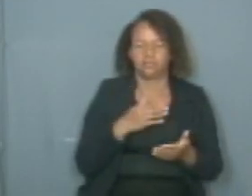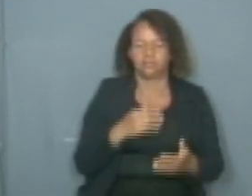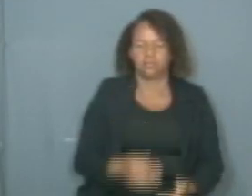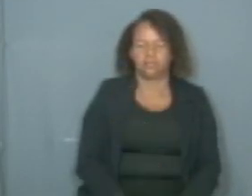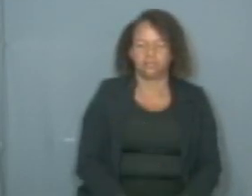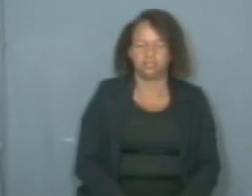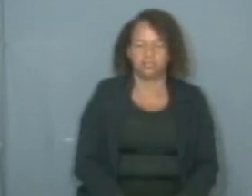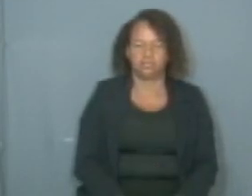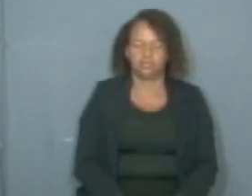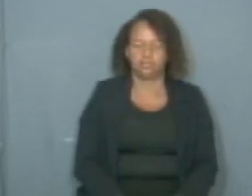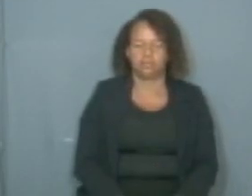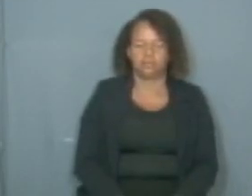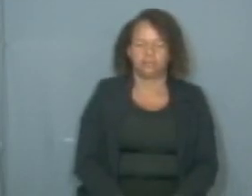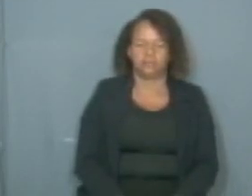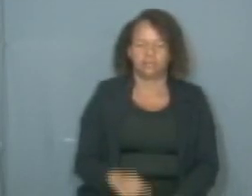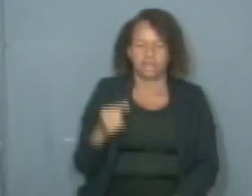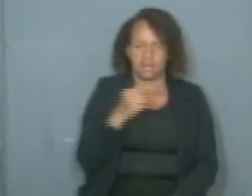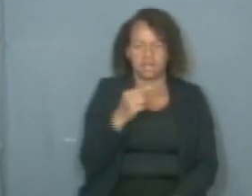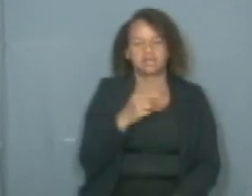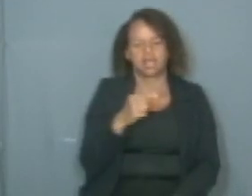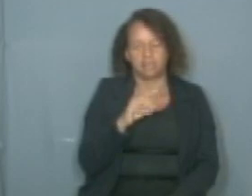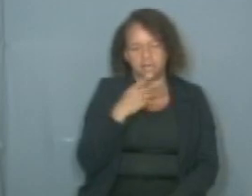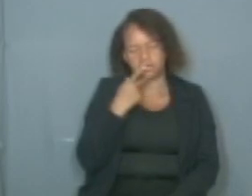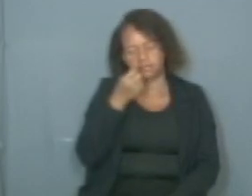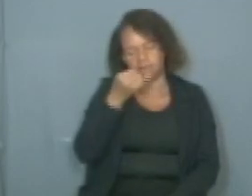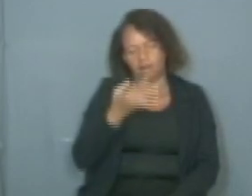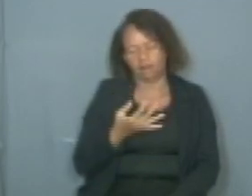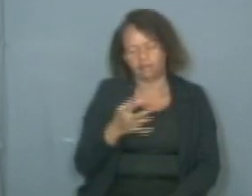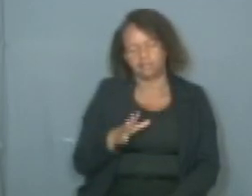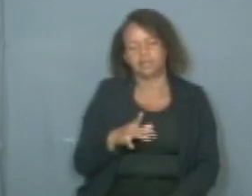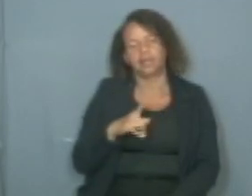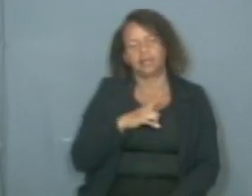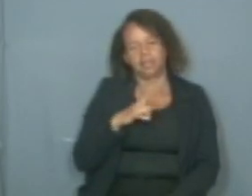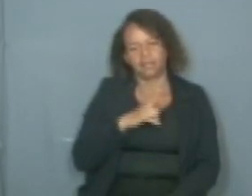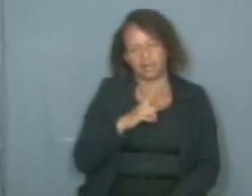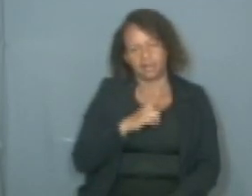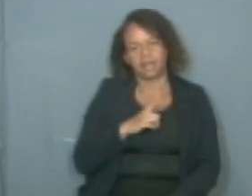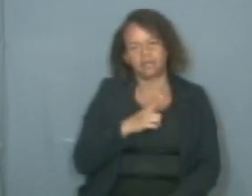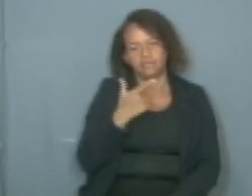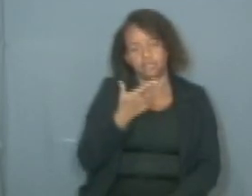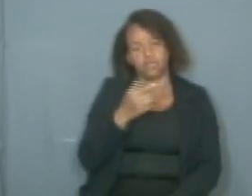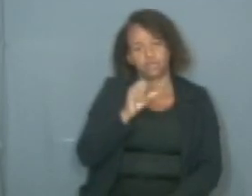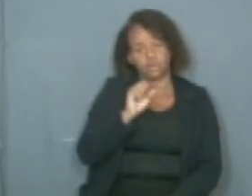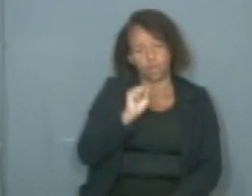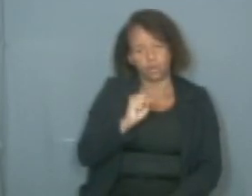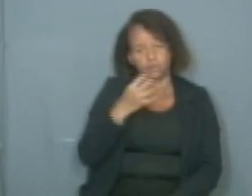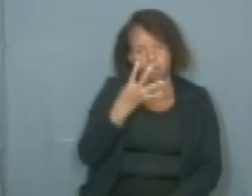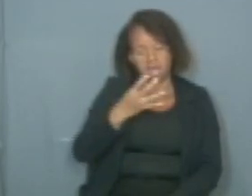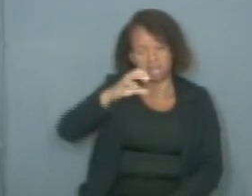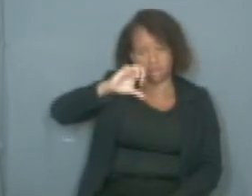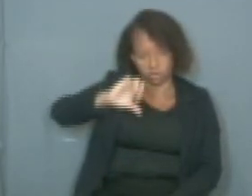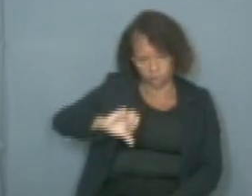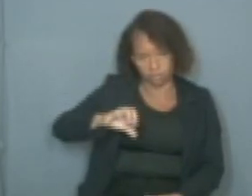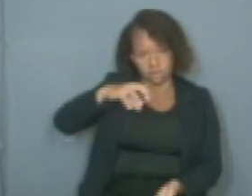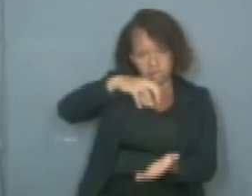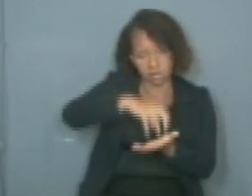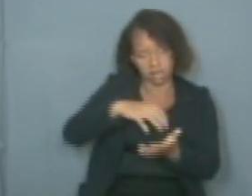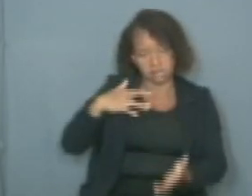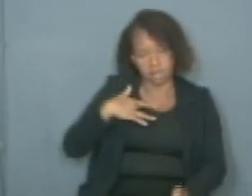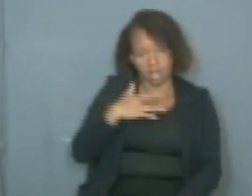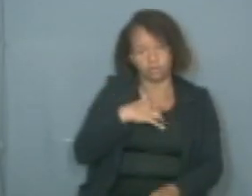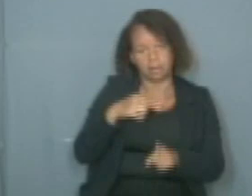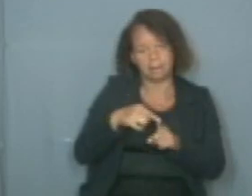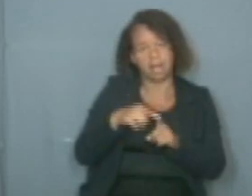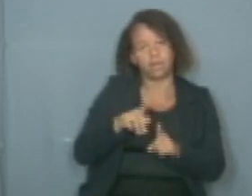tá? Esse aqui eu preciso falar. Existe o 2849, existe uma unidade de saúde no bairro